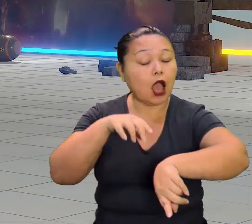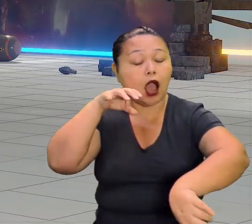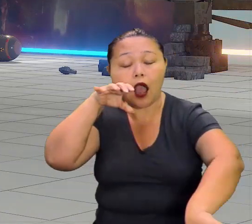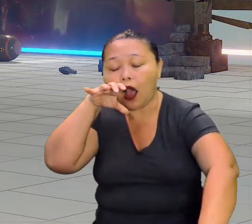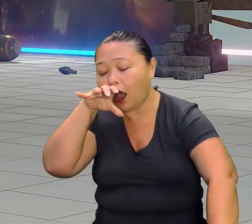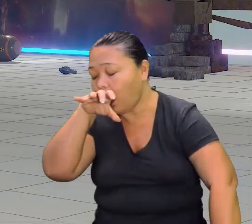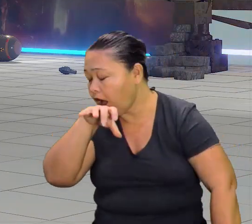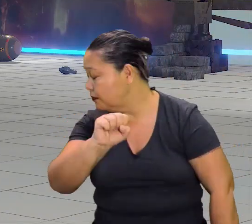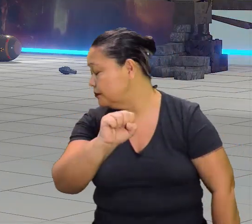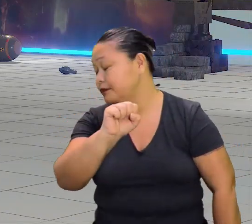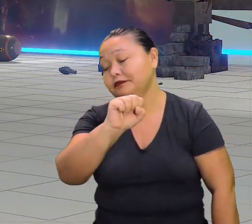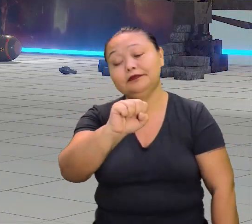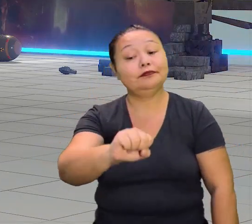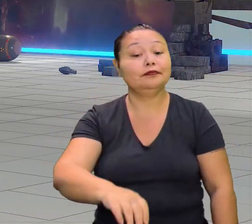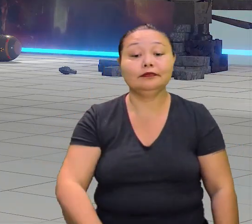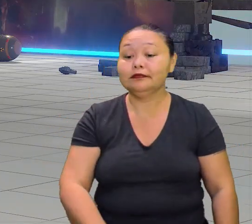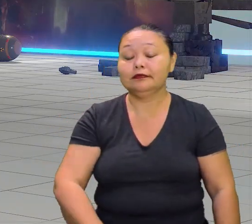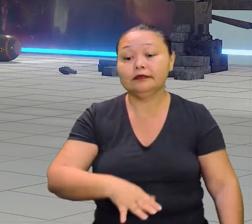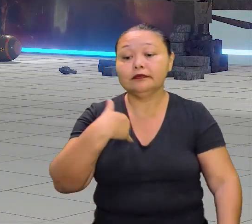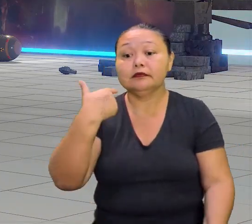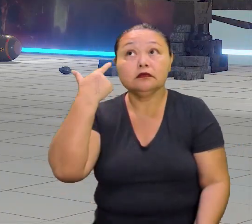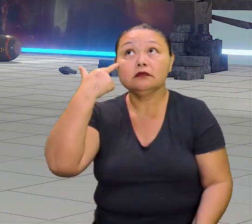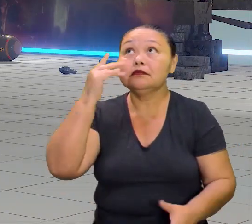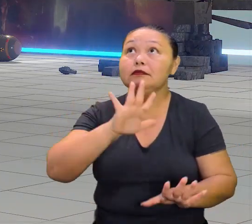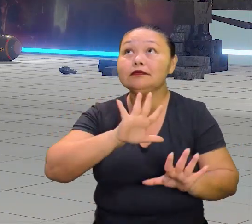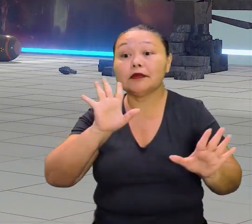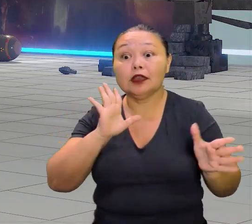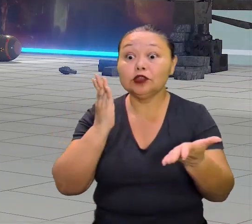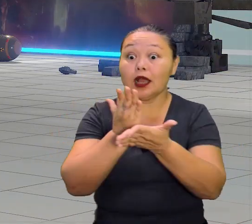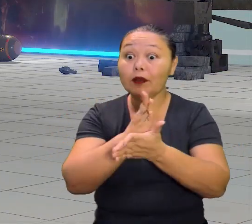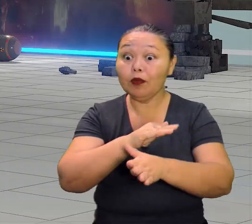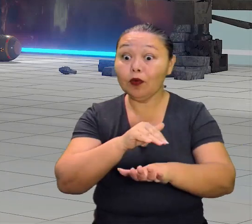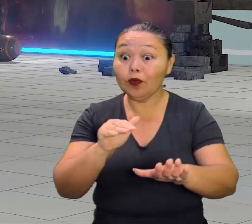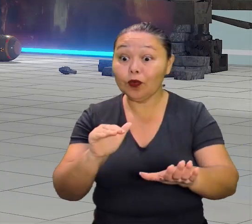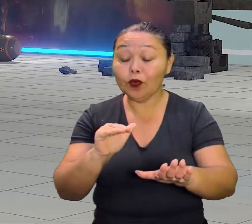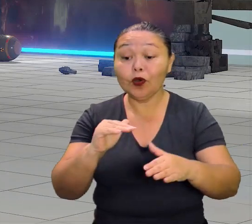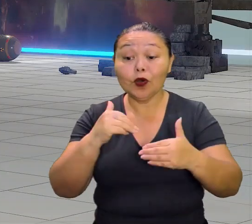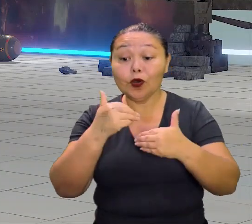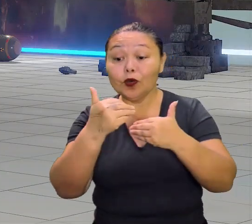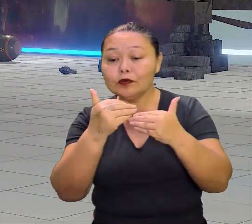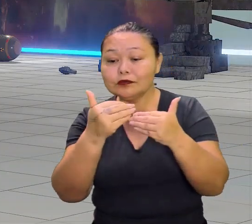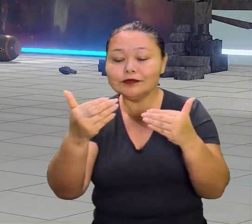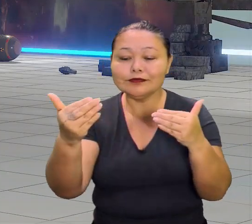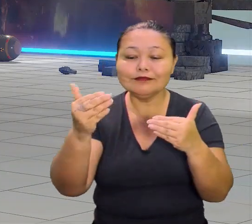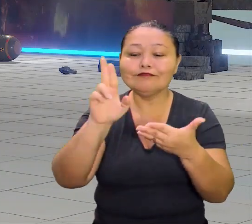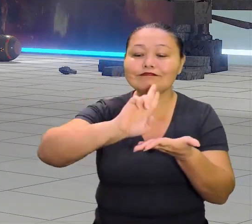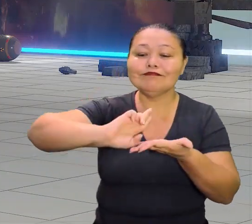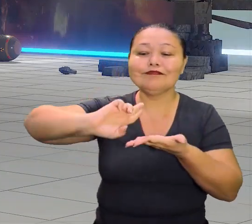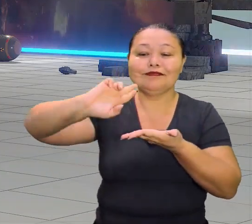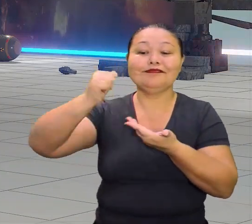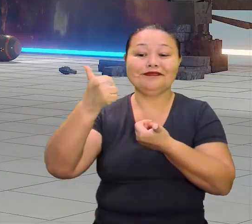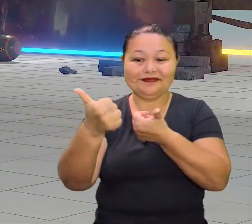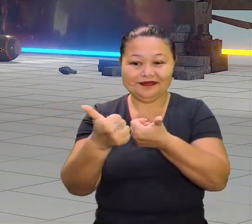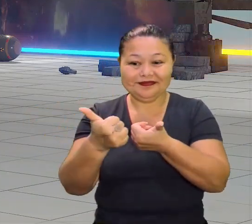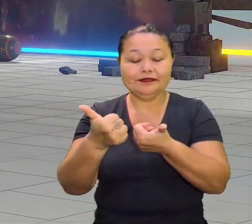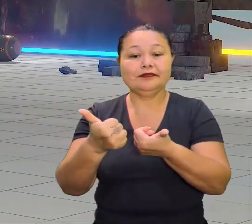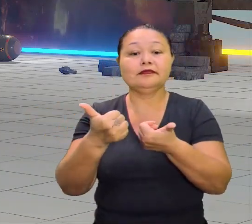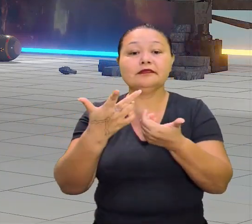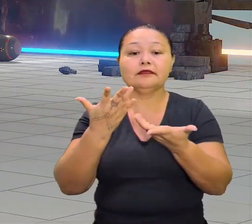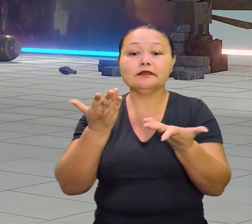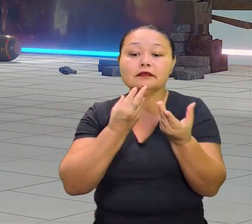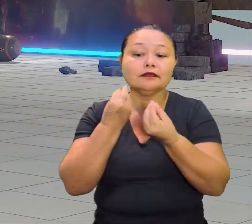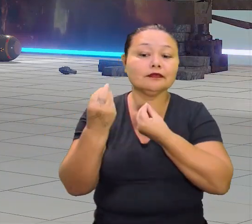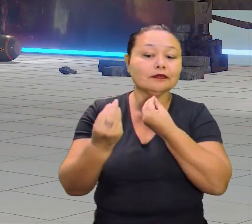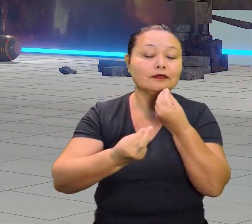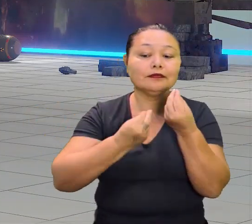Passa muito rápido. Pensar que não, já acabou, já estão entrando na universidade, tá bom? Como é